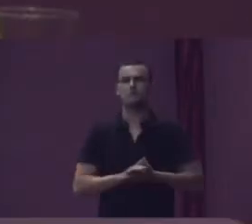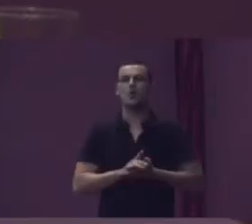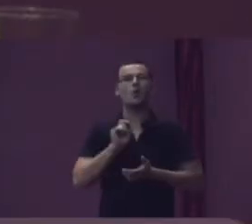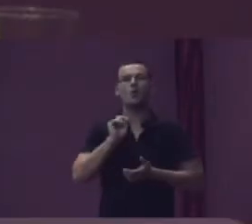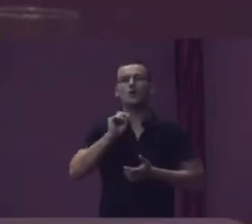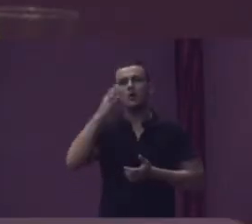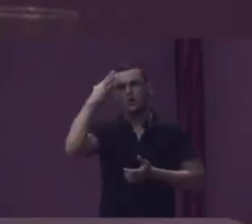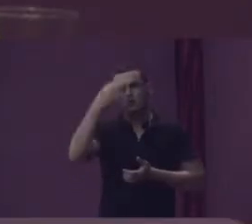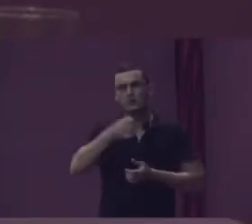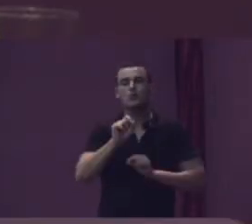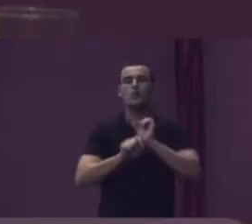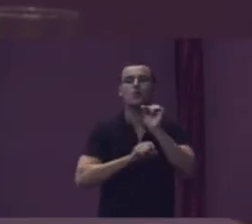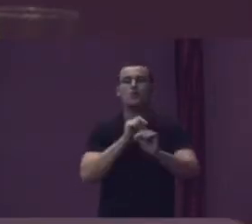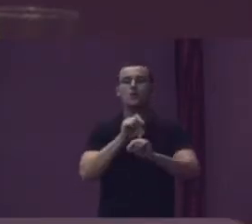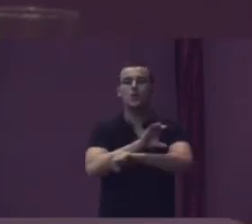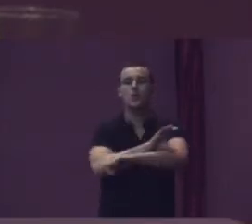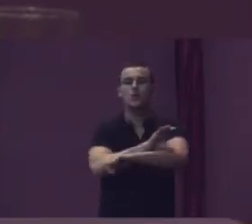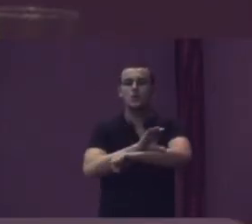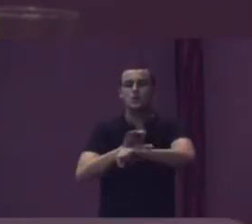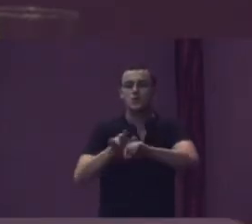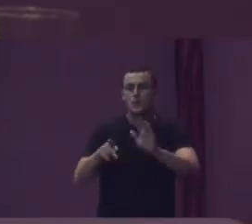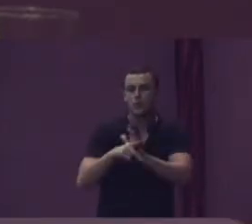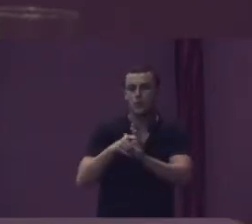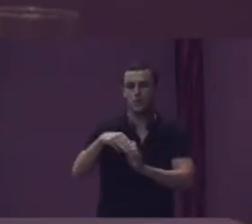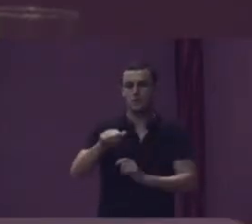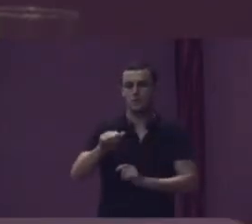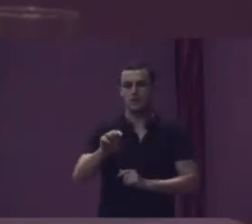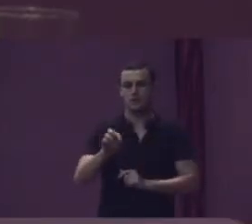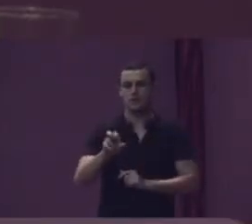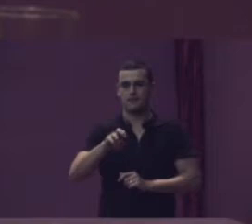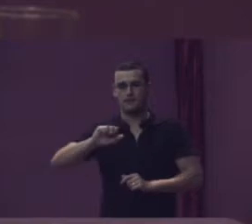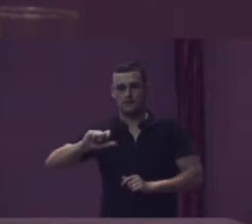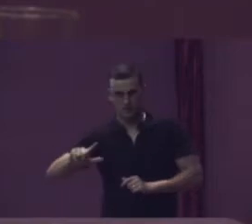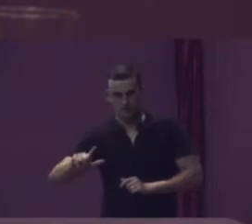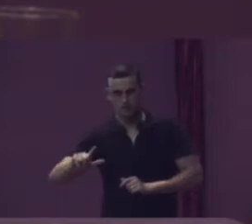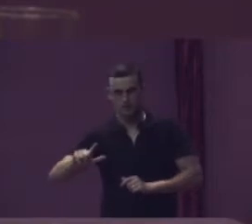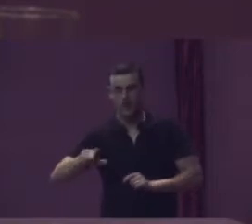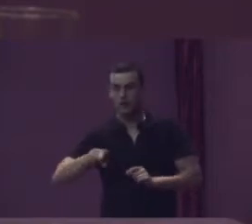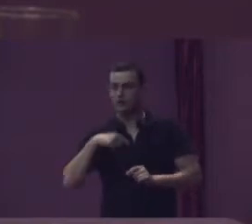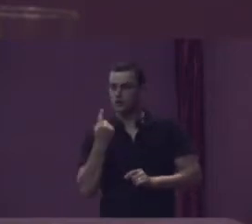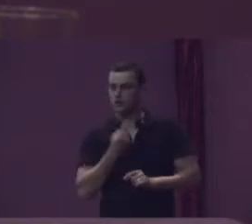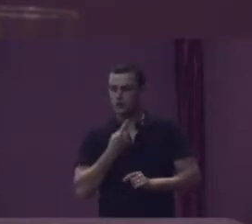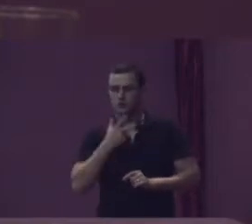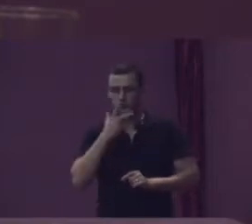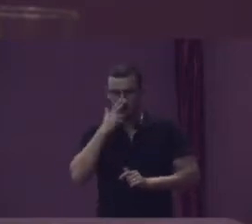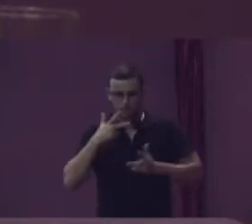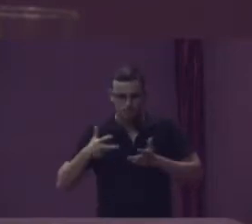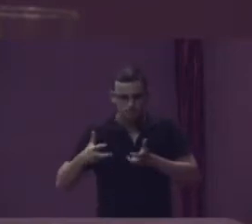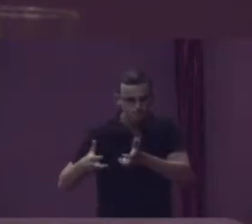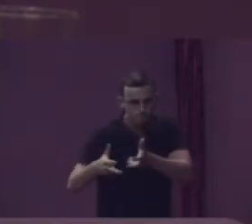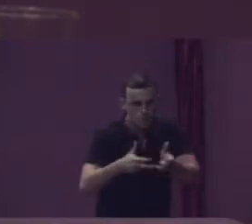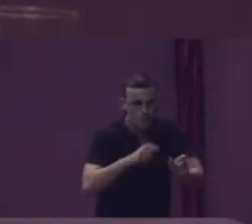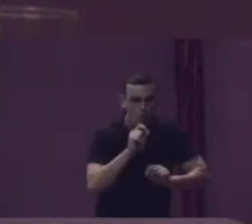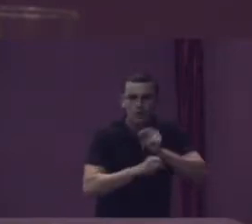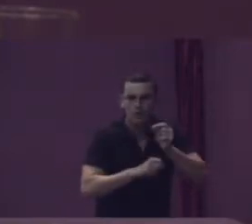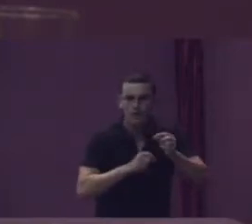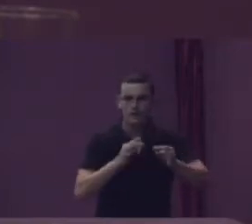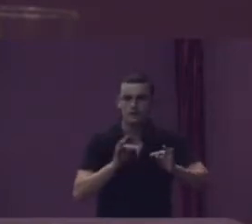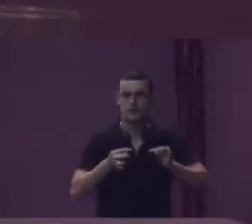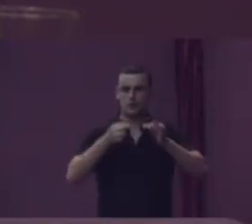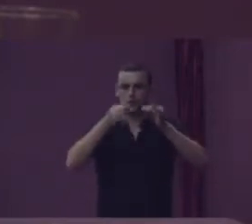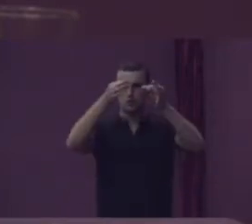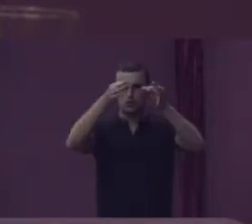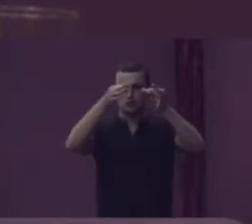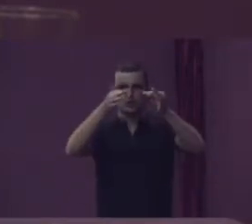cultura material, de co-constituição, usuário, tecnologia, exploramos o papel dessas tecnologias na reorganização